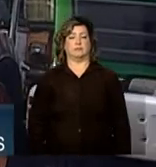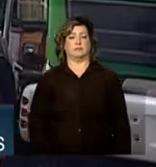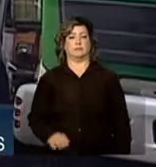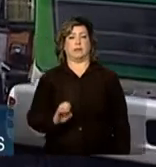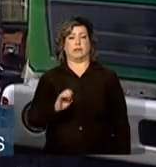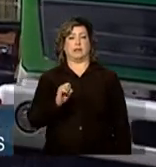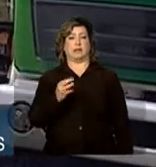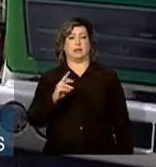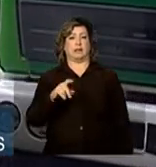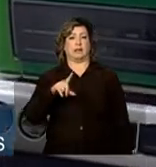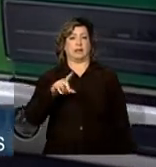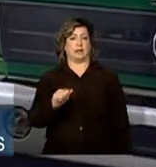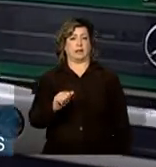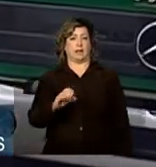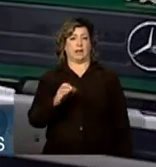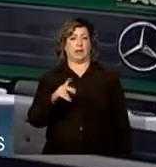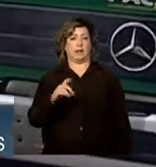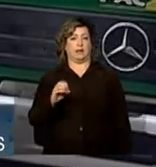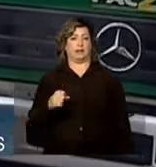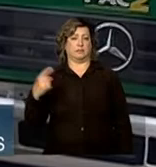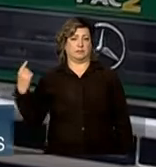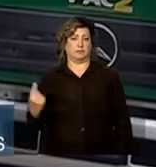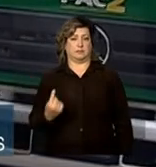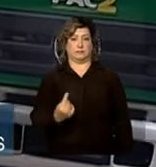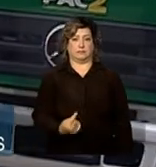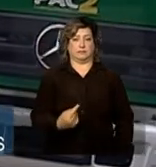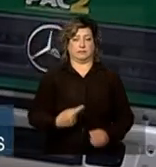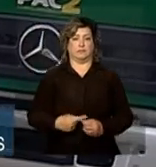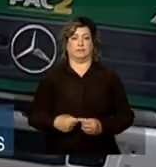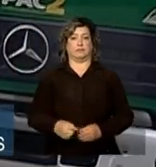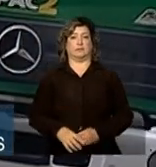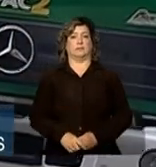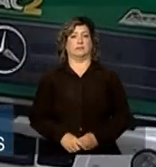Estrela, Carlos Rafael Malman.